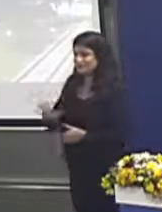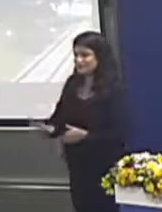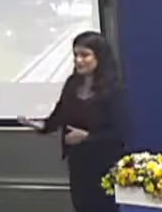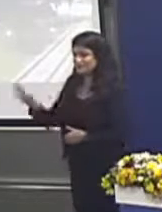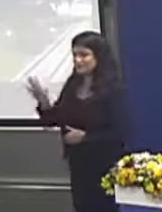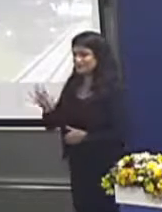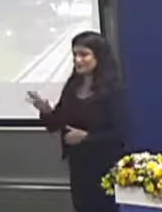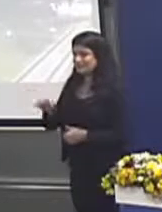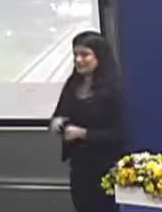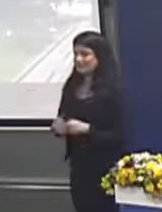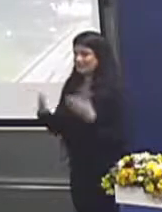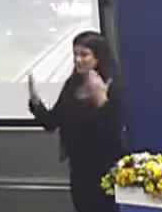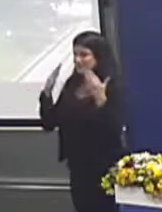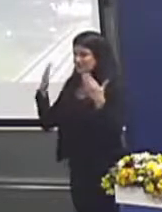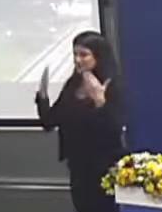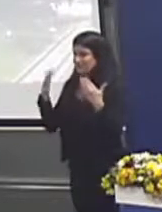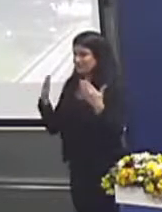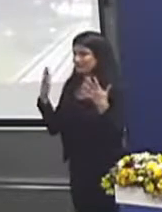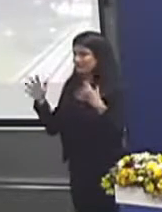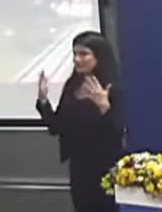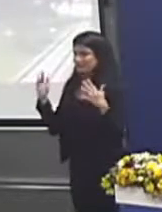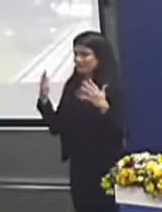Psicologia.